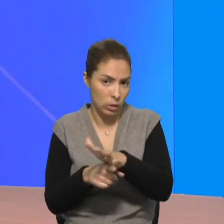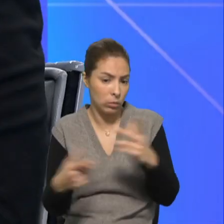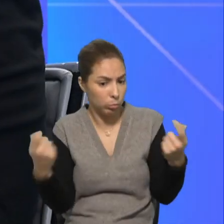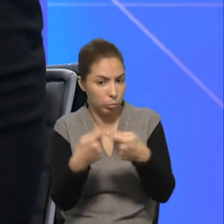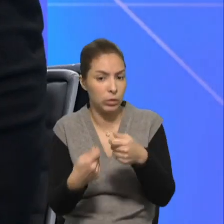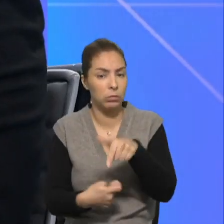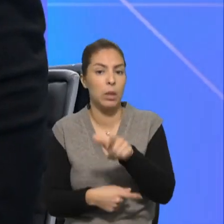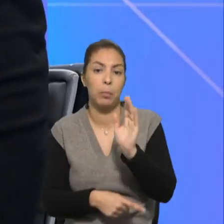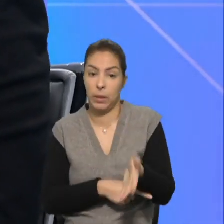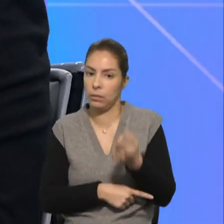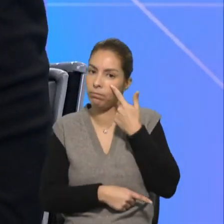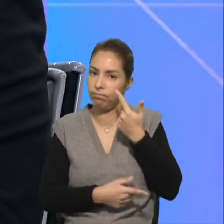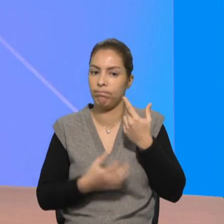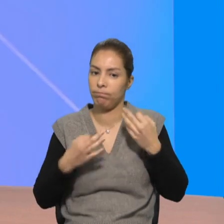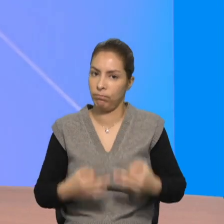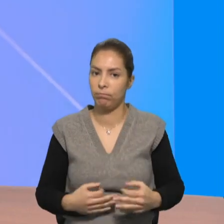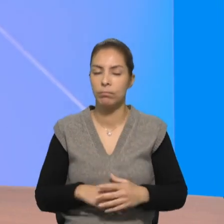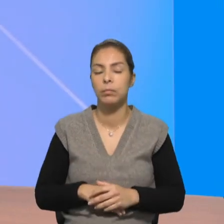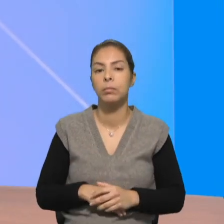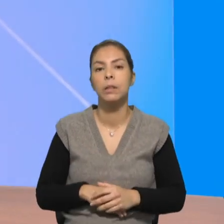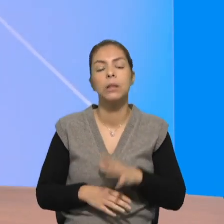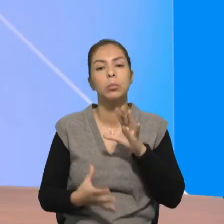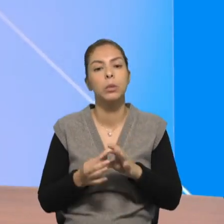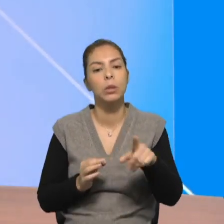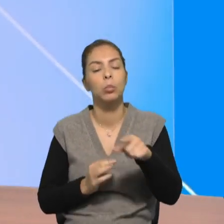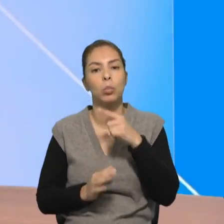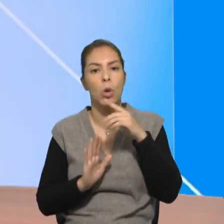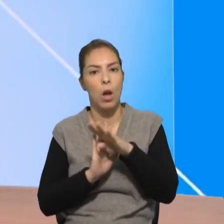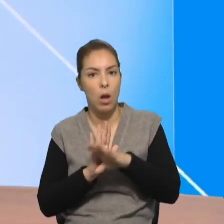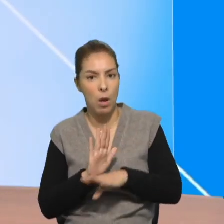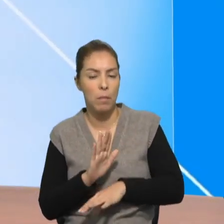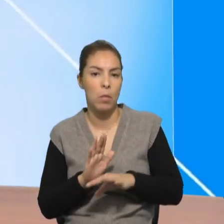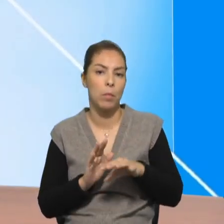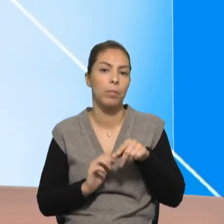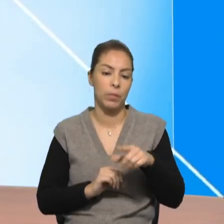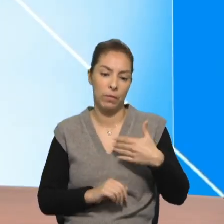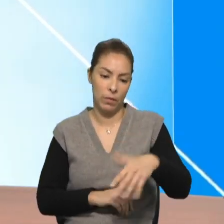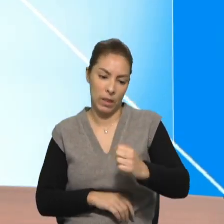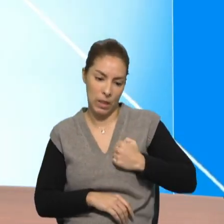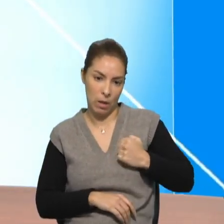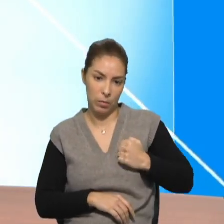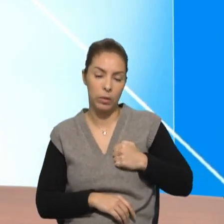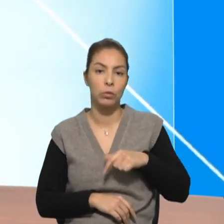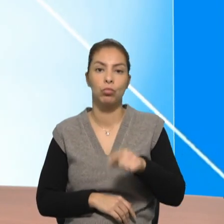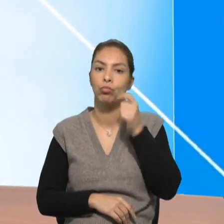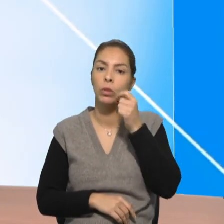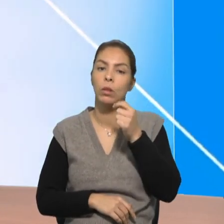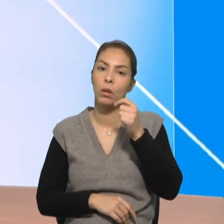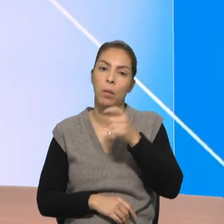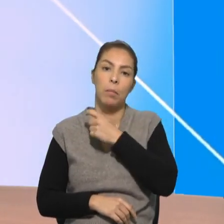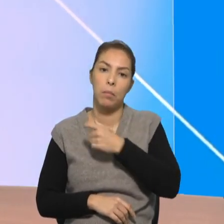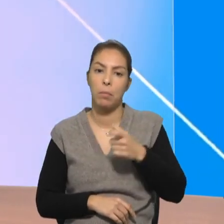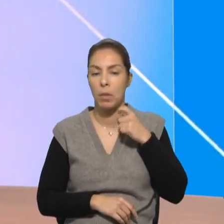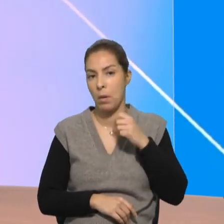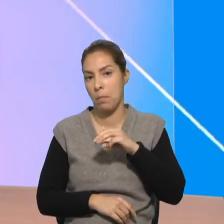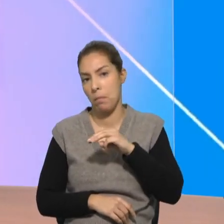estar bem presente. Voltando a este programa, a este encontro, já no próximo sábado, Padre Manuel Barbosa tem indicação que será aberto também